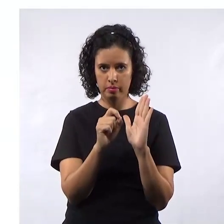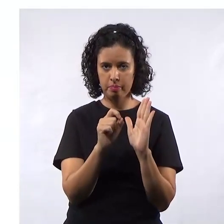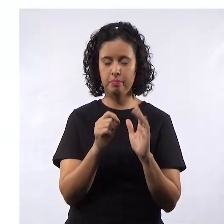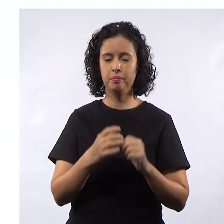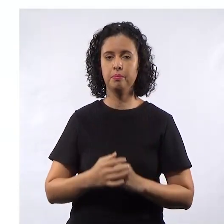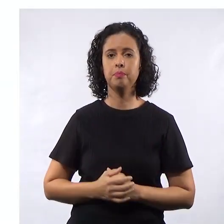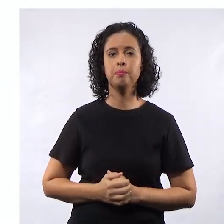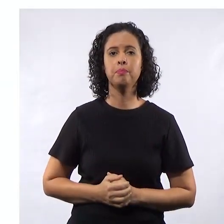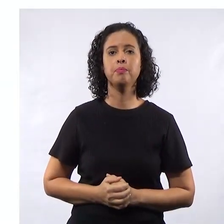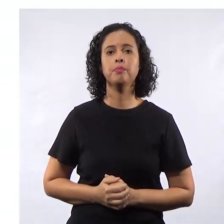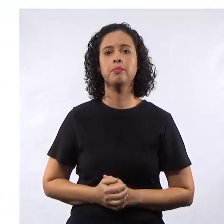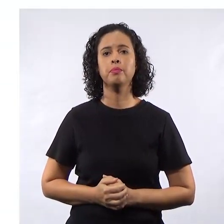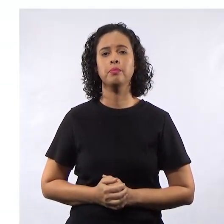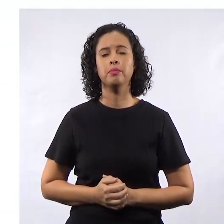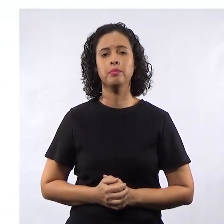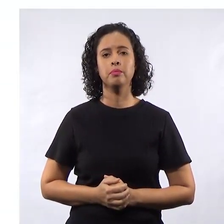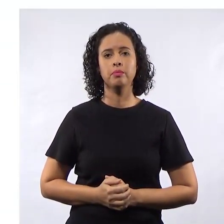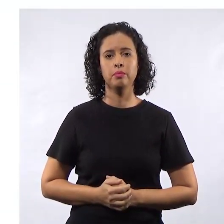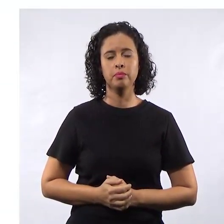que...